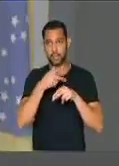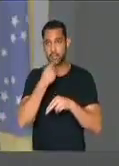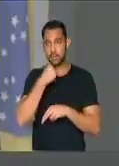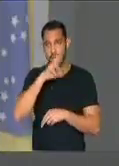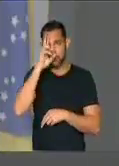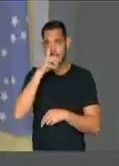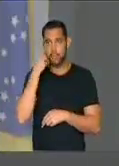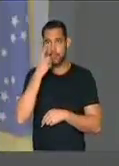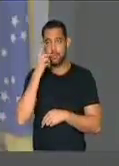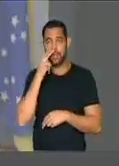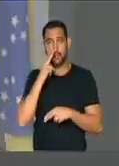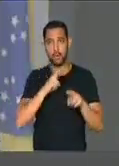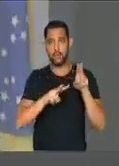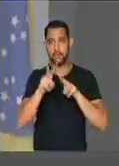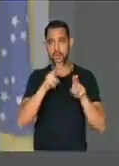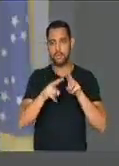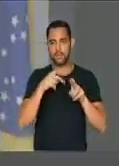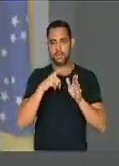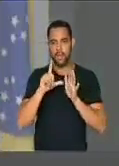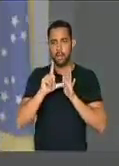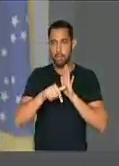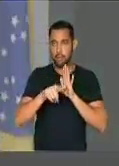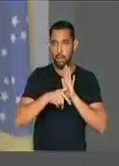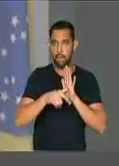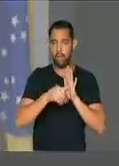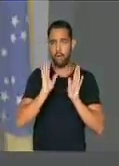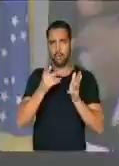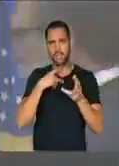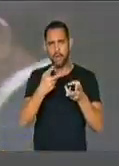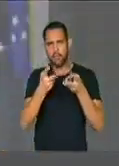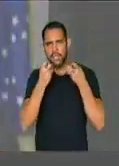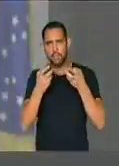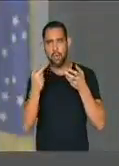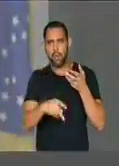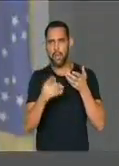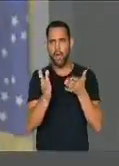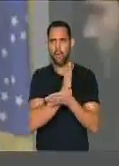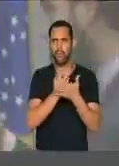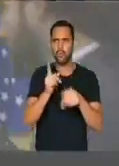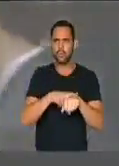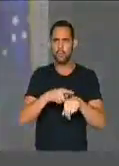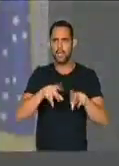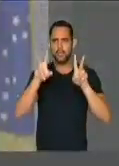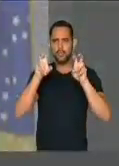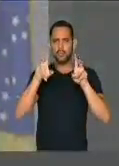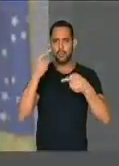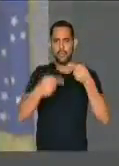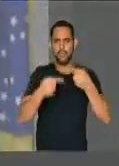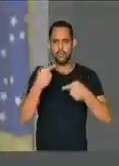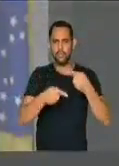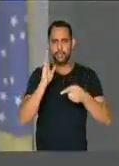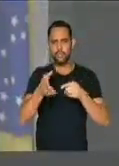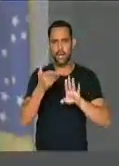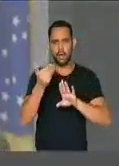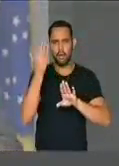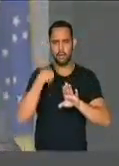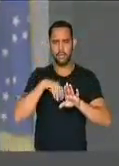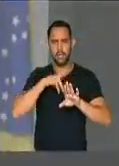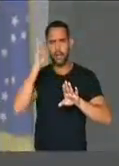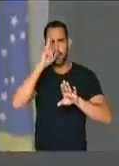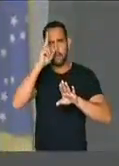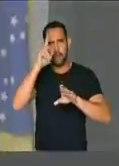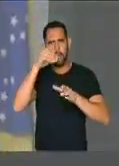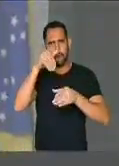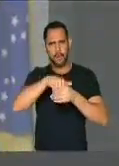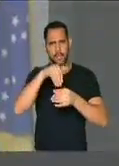senhores deputados, é uma visão atrasada de mundo, como a gente já viu aqui em alguns outros assuntos e outras matérias. Nós lembramos